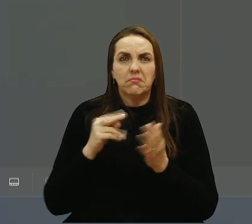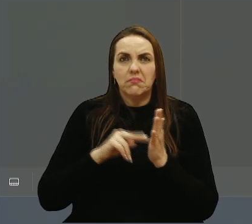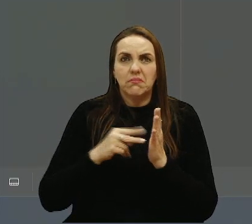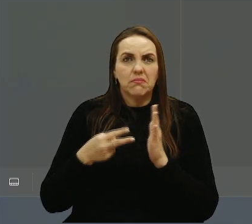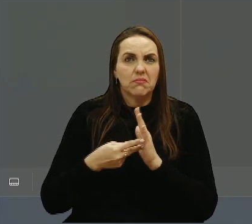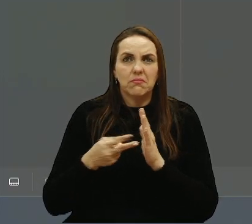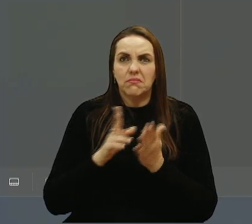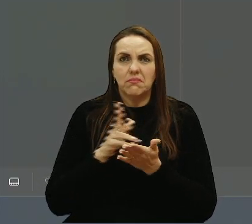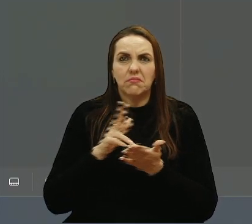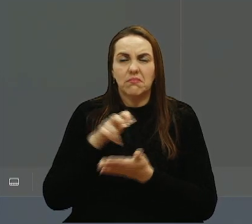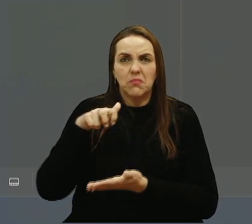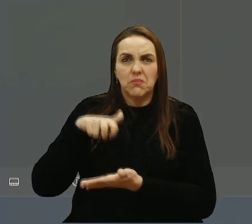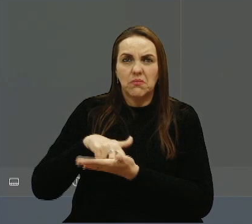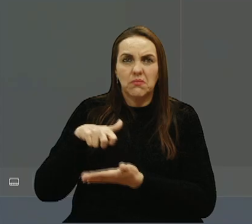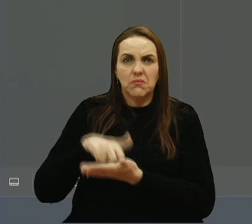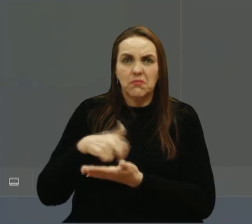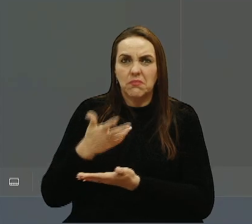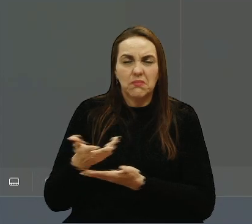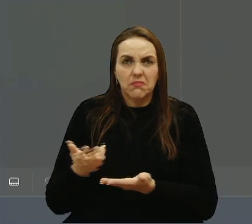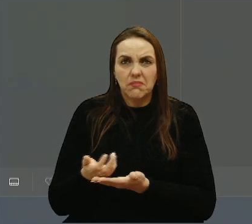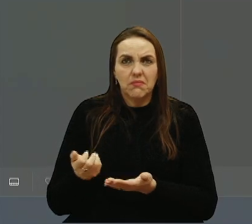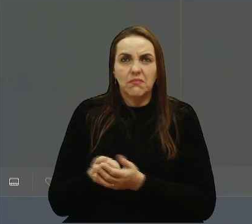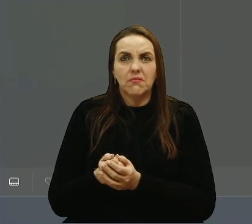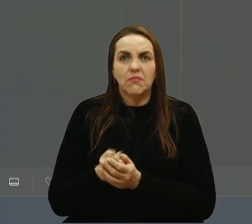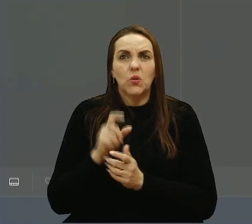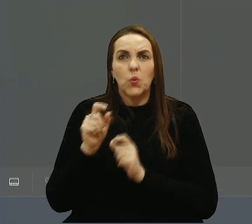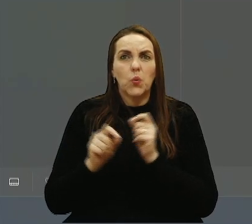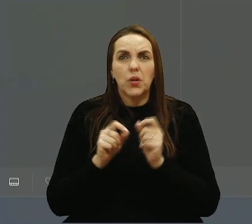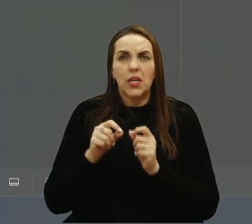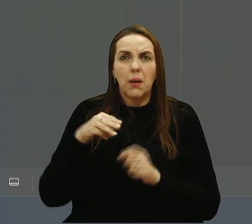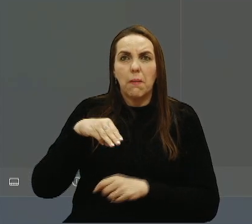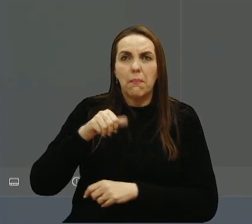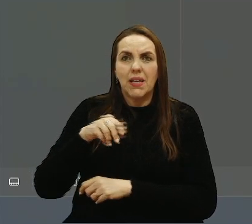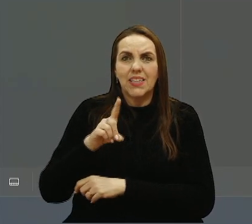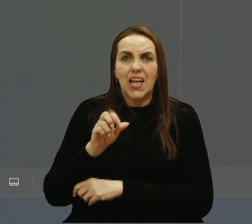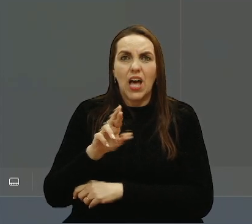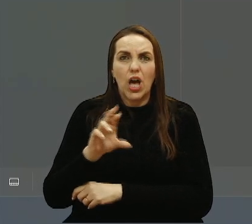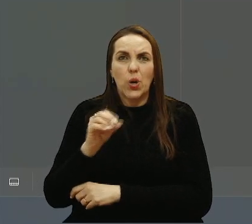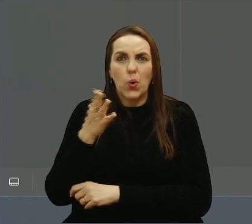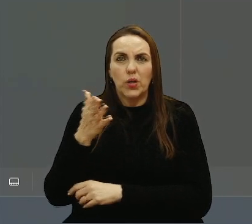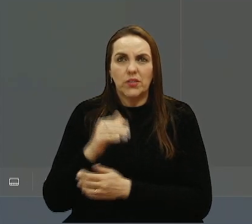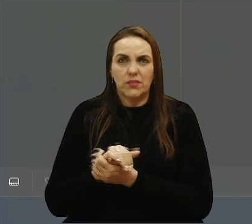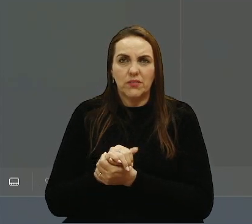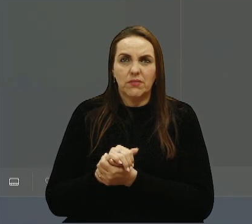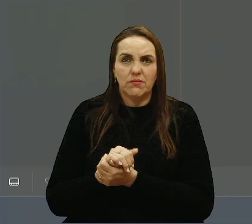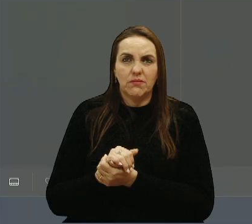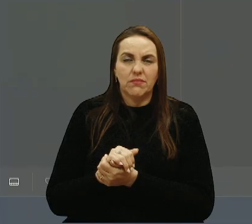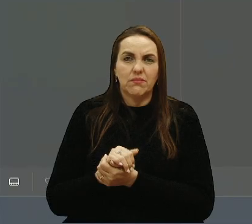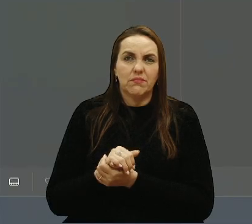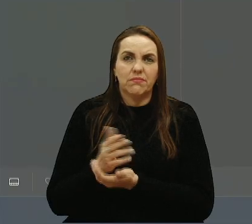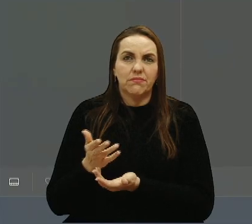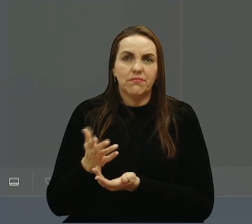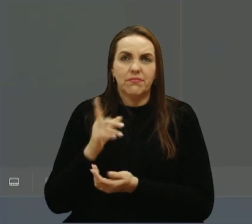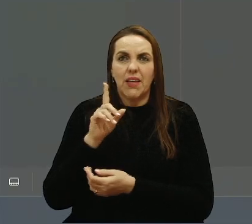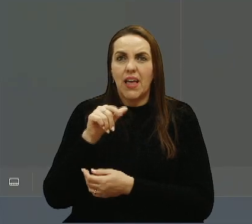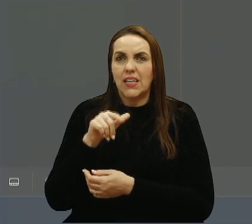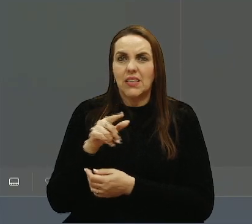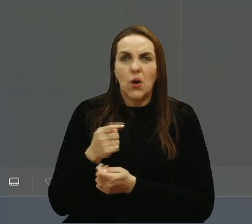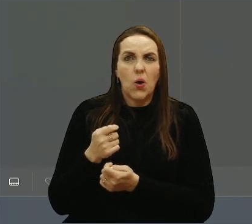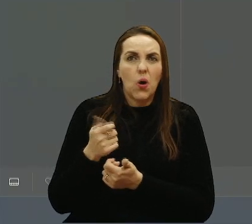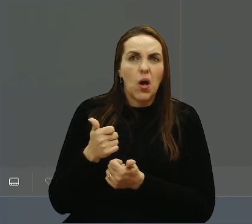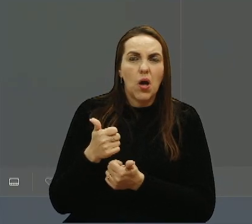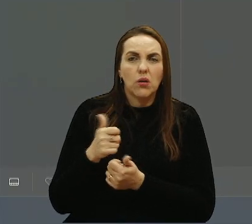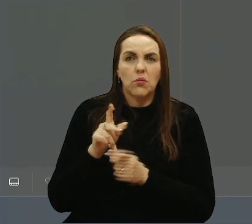condenado. Bolionaro. Seu Mandaro. O que é Mandaro? Alguém pode dizer que é Mandaro? Seu Mandaro está a um pulo